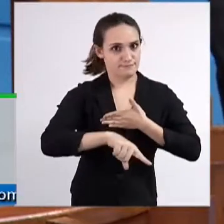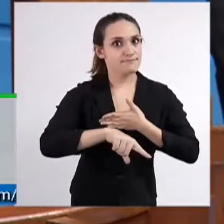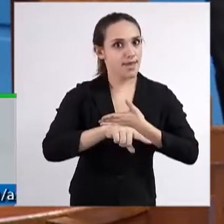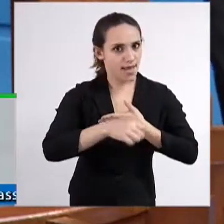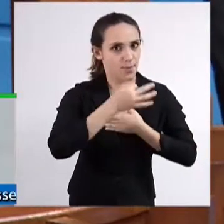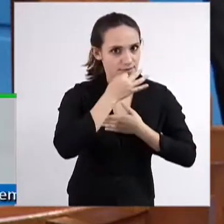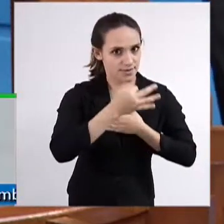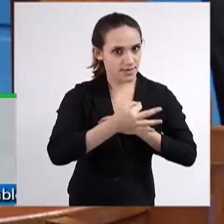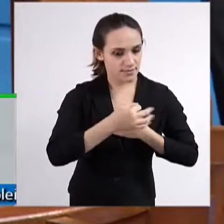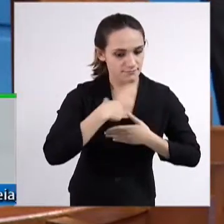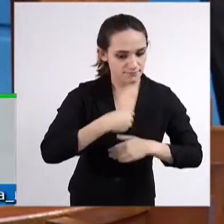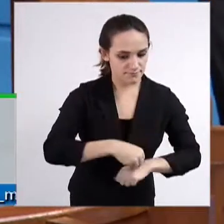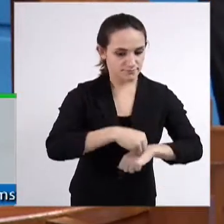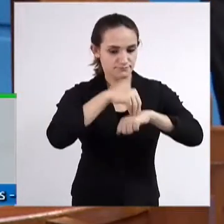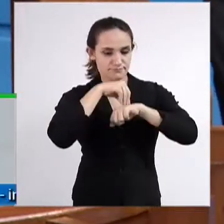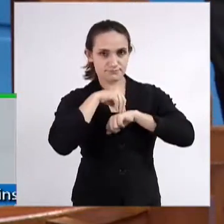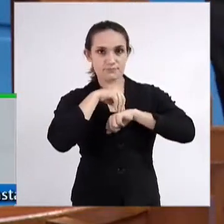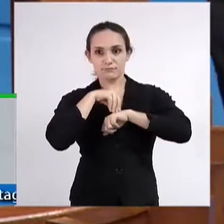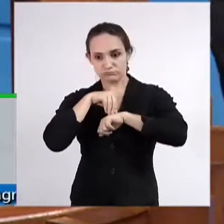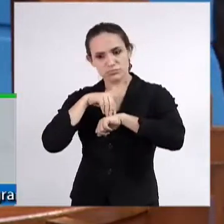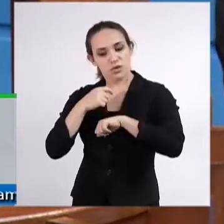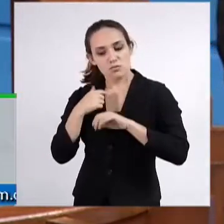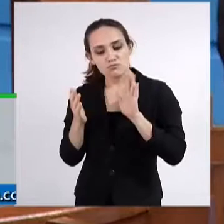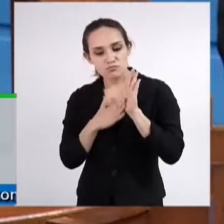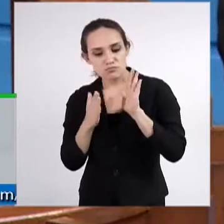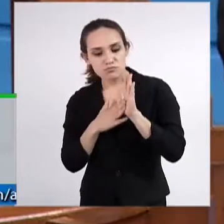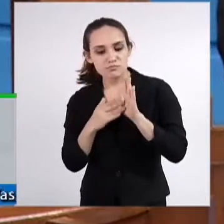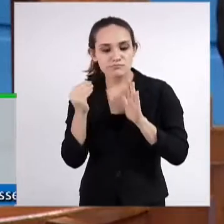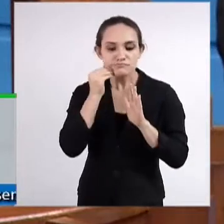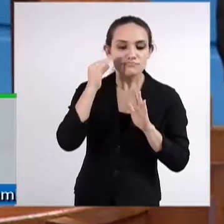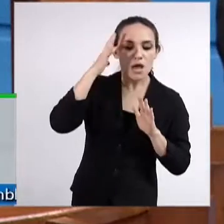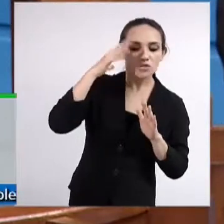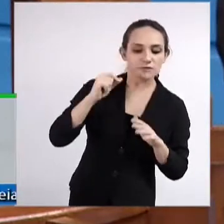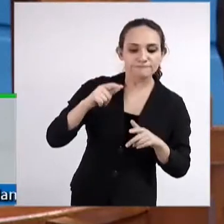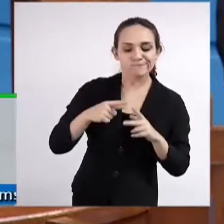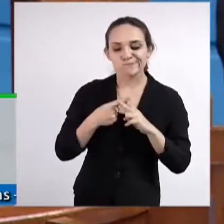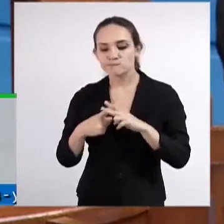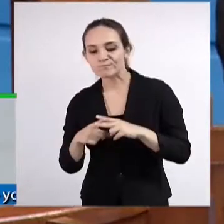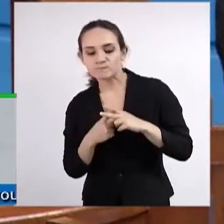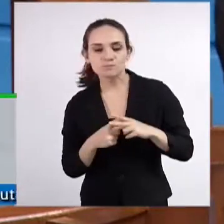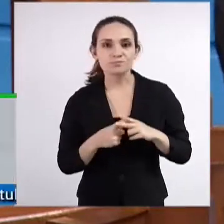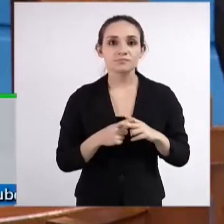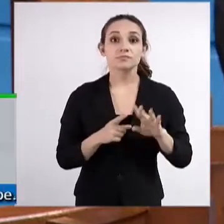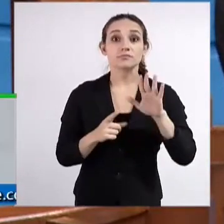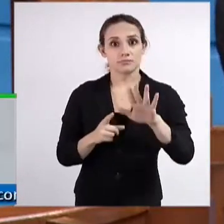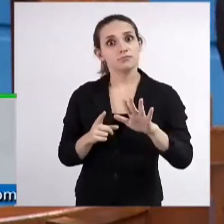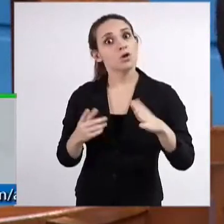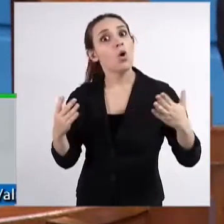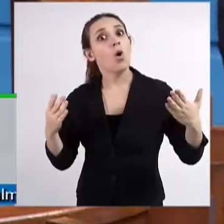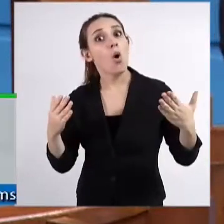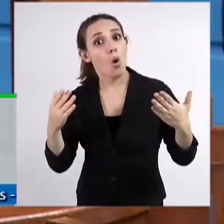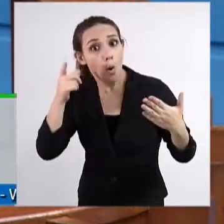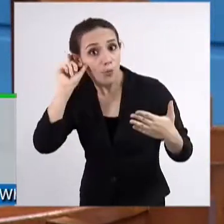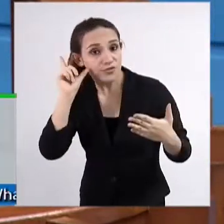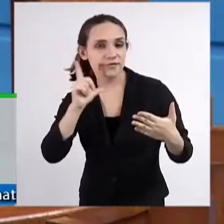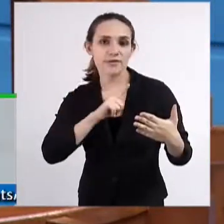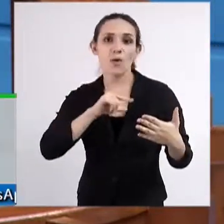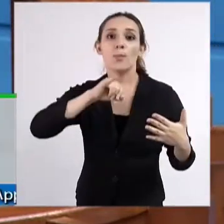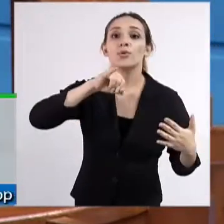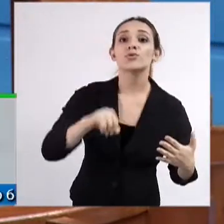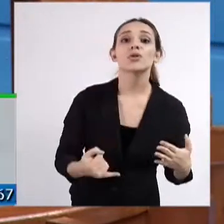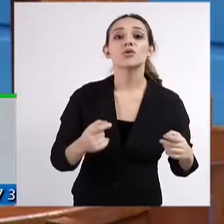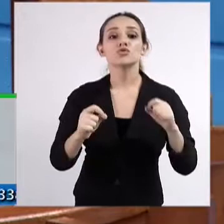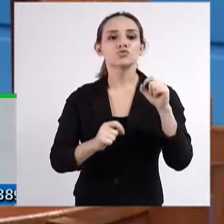essas demandas aqui e propor soluções. E esta oportunidade que nós tivemos ontem com este